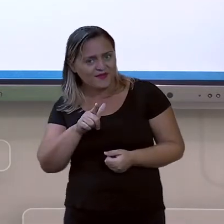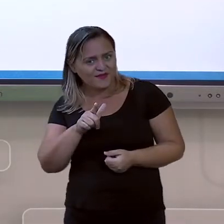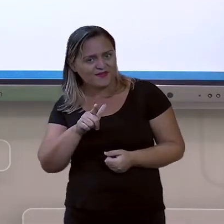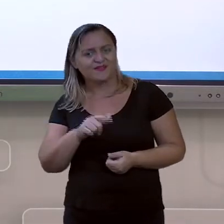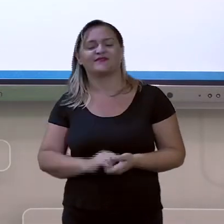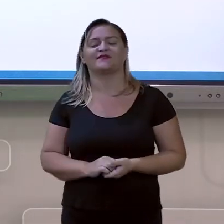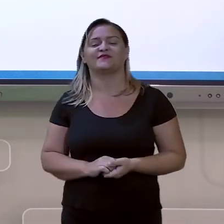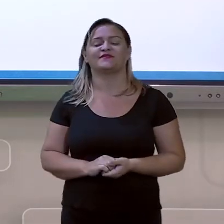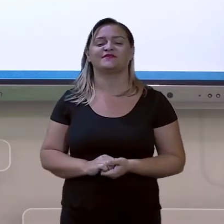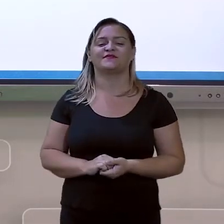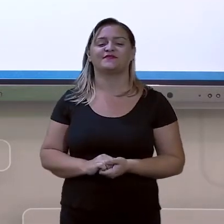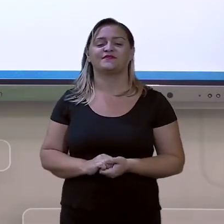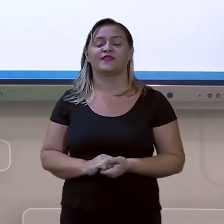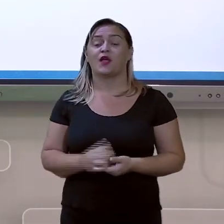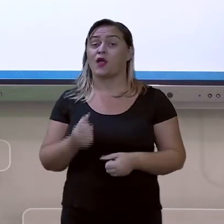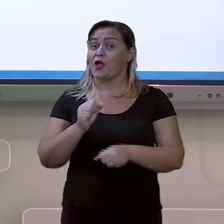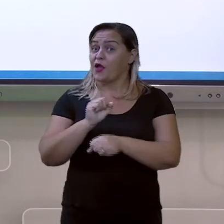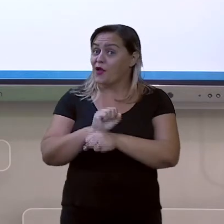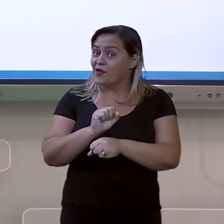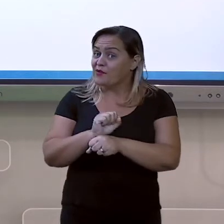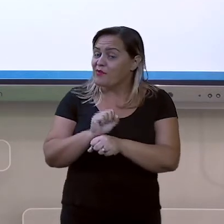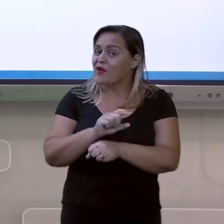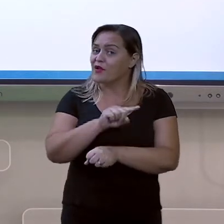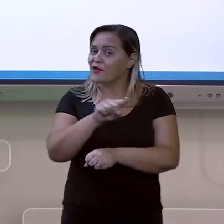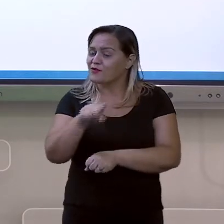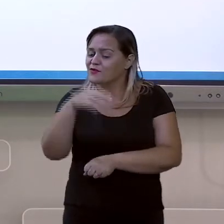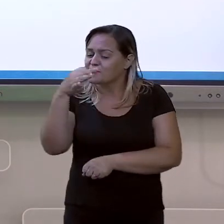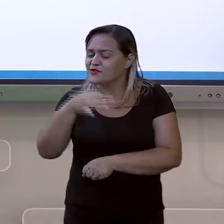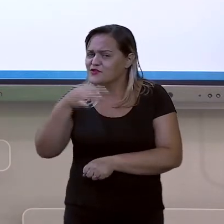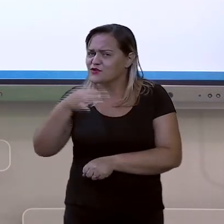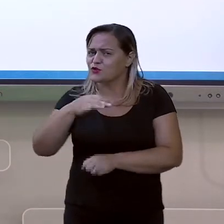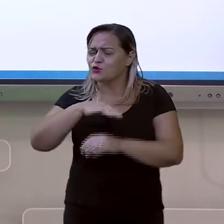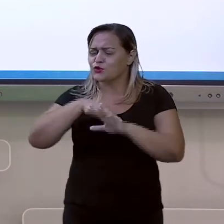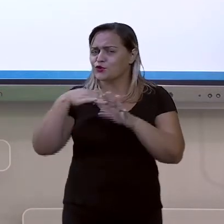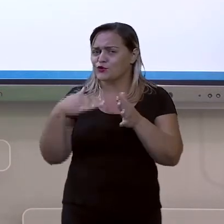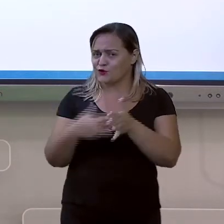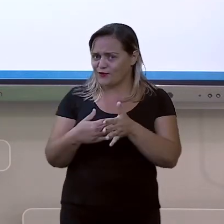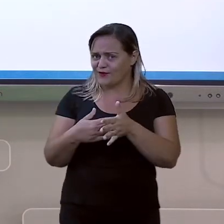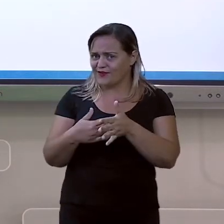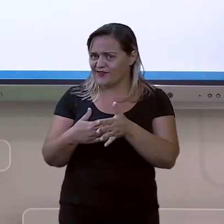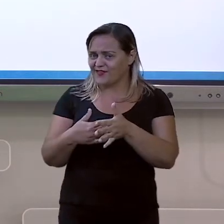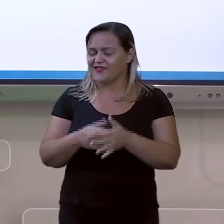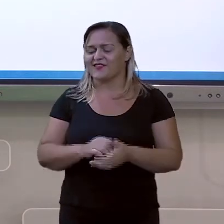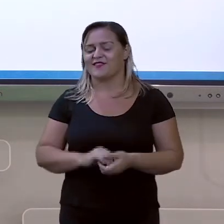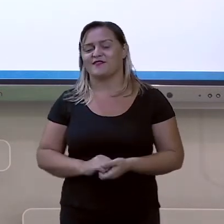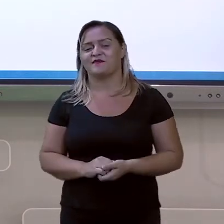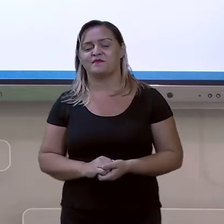vamos corrigir. E eu espero que vocês tenham acertado todas as frases. Vamos lá?